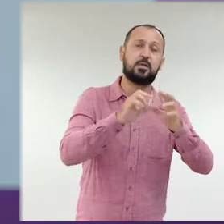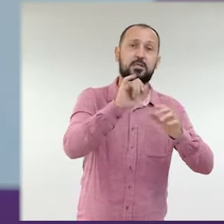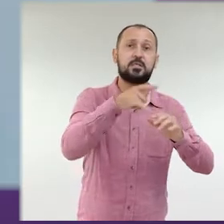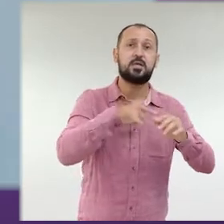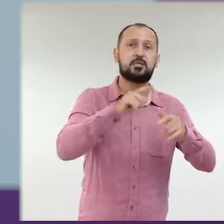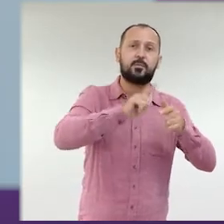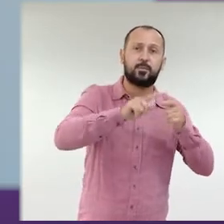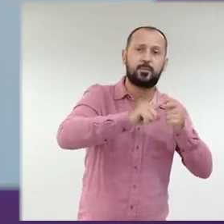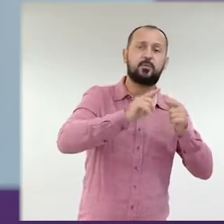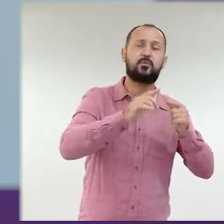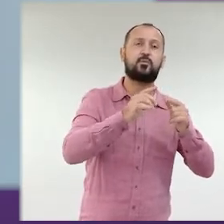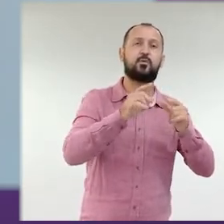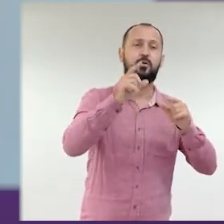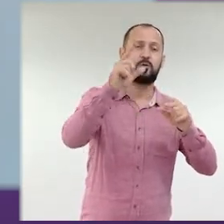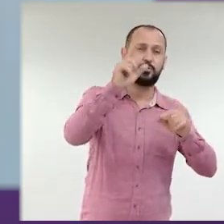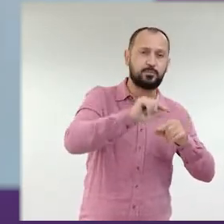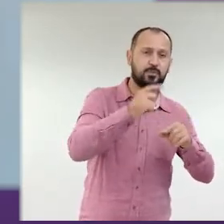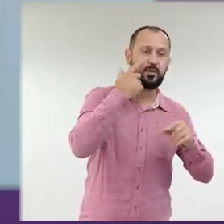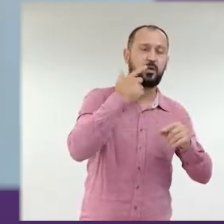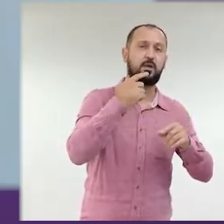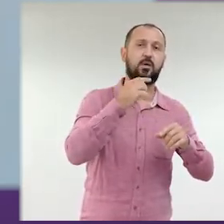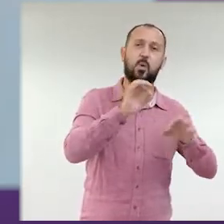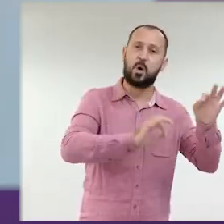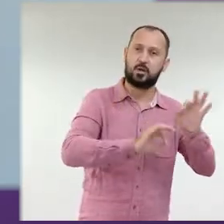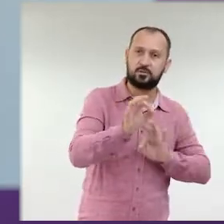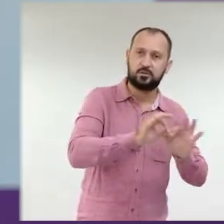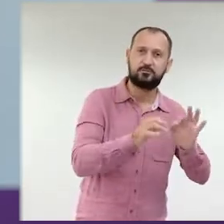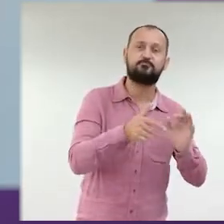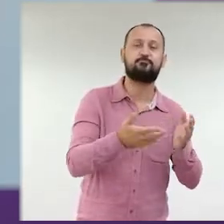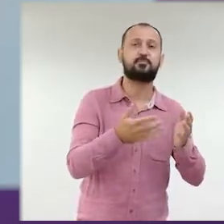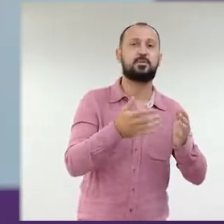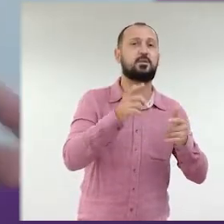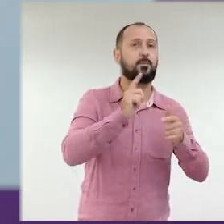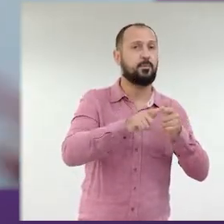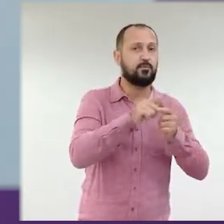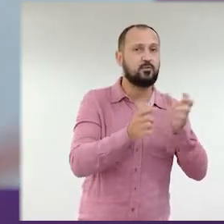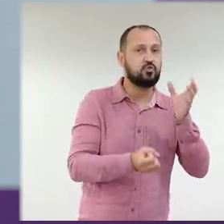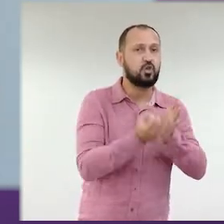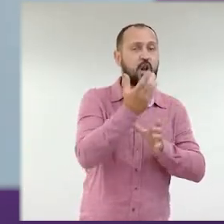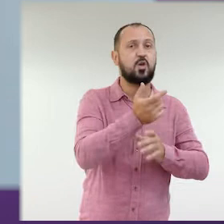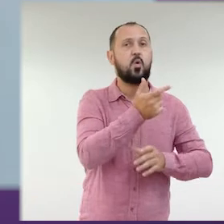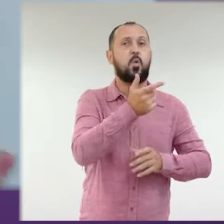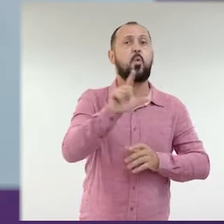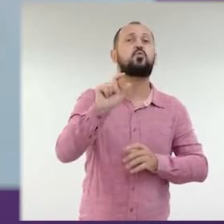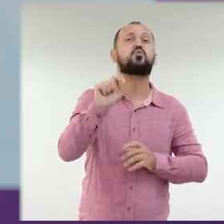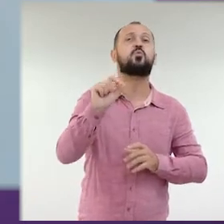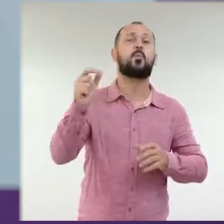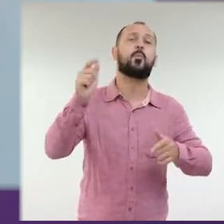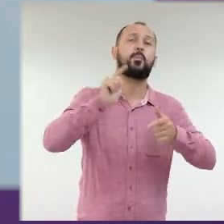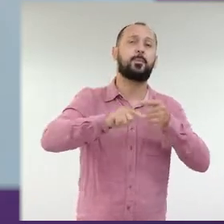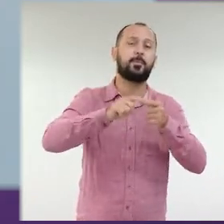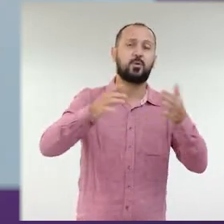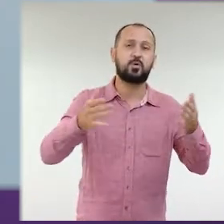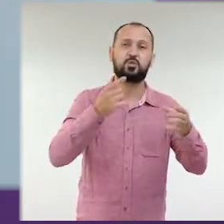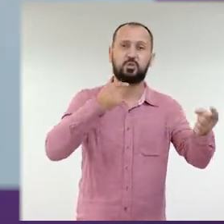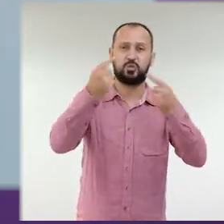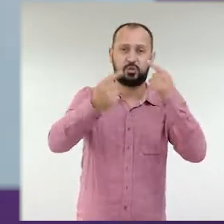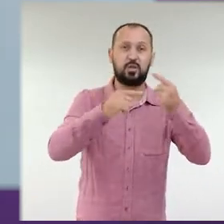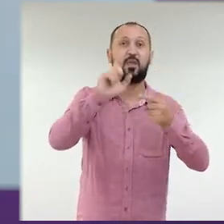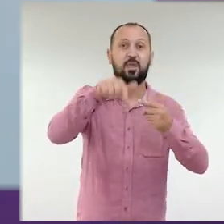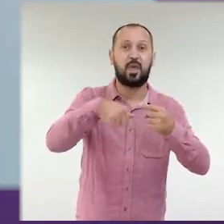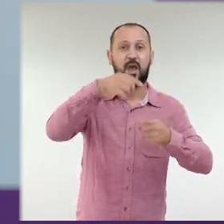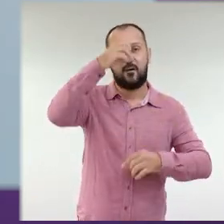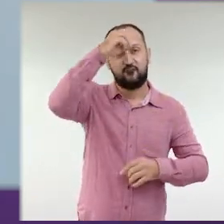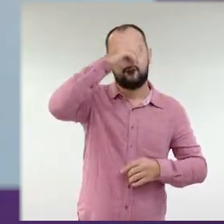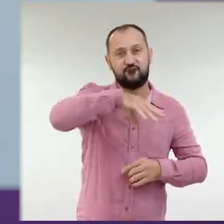não forem bem dirimidos ou se não forem bem trabalhados, elas vão gerar essas outras questões que nós estamos discutindo aqui, que são